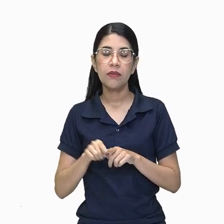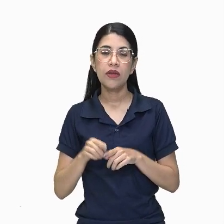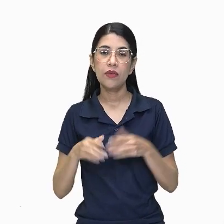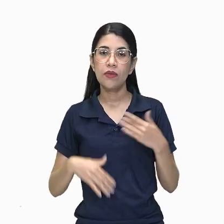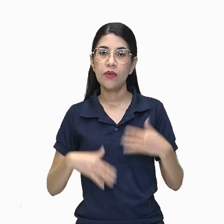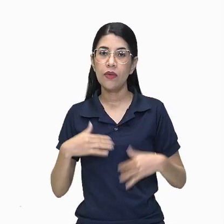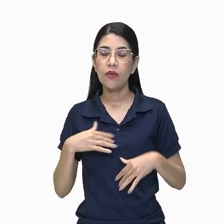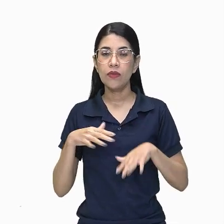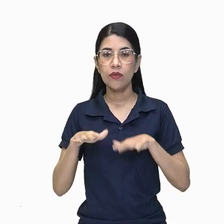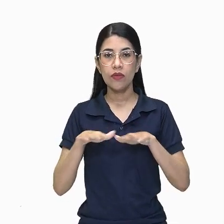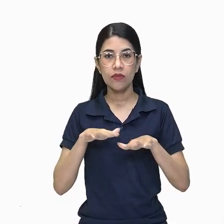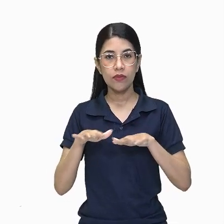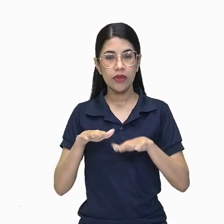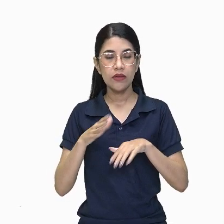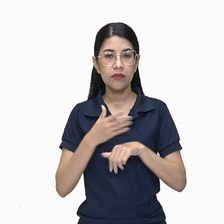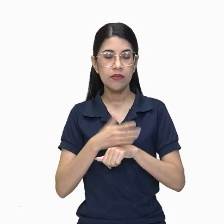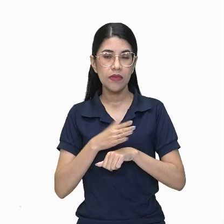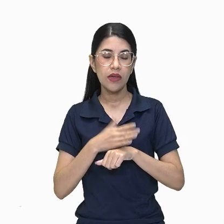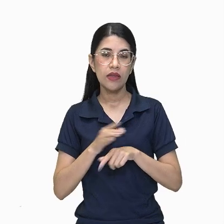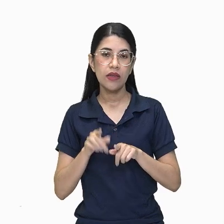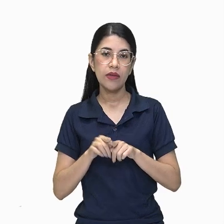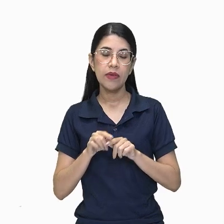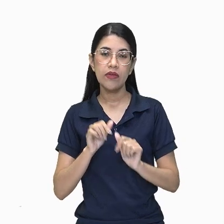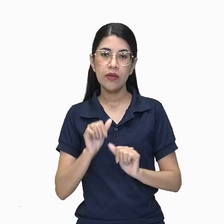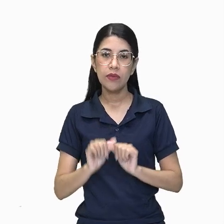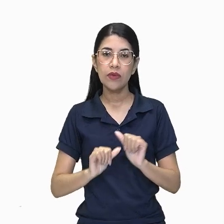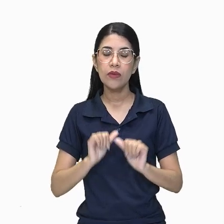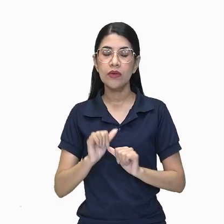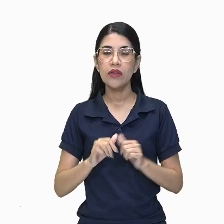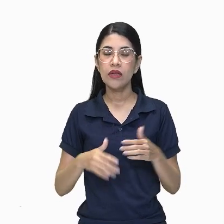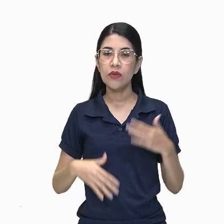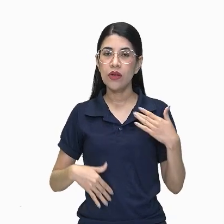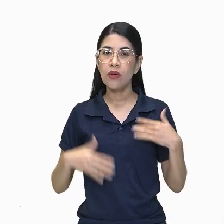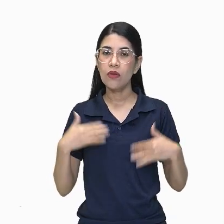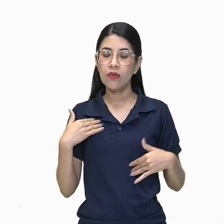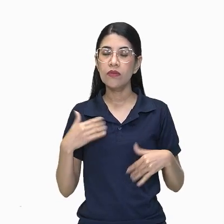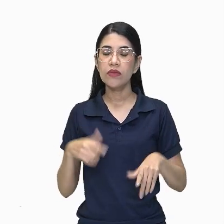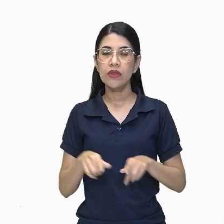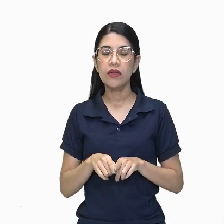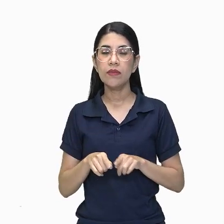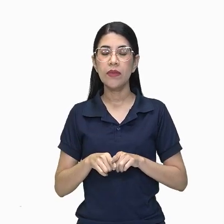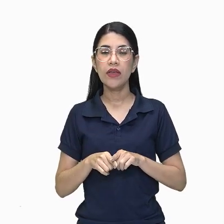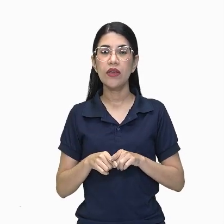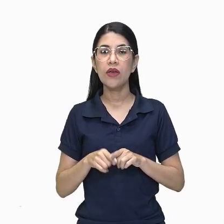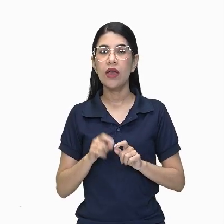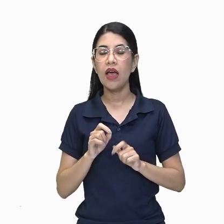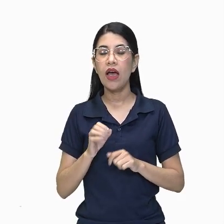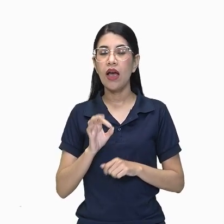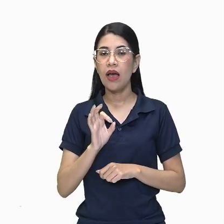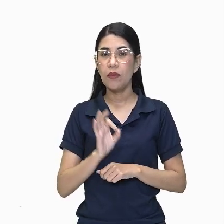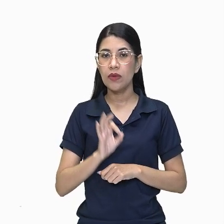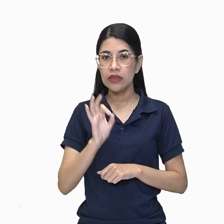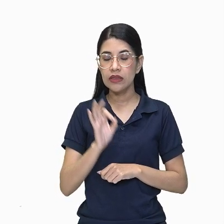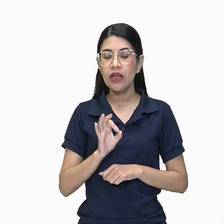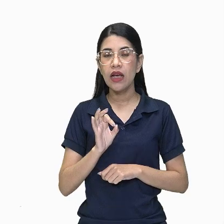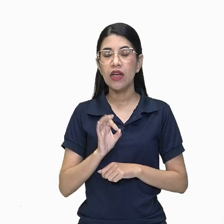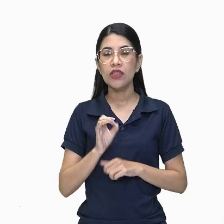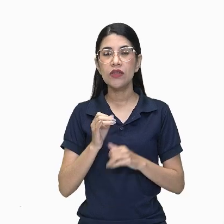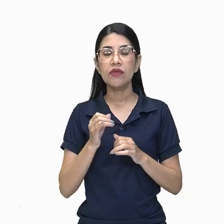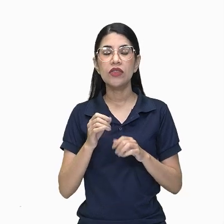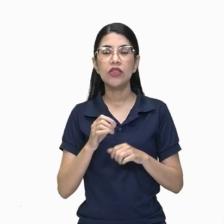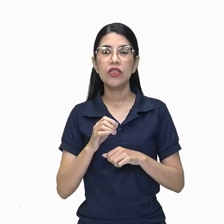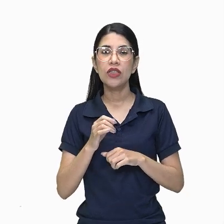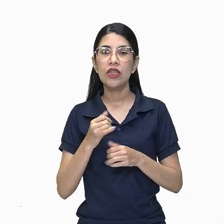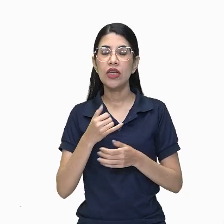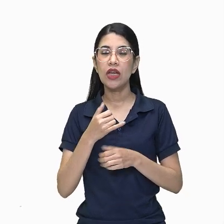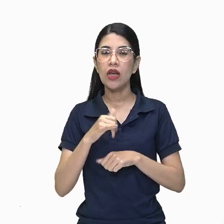se movimentando, ele vai modificar a nossa composição corporal, né? Aumentando o percentual de massa magra, diminuindo o